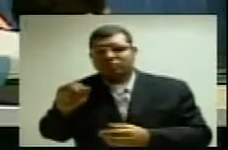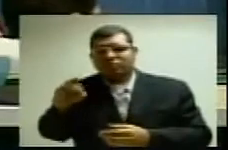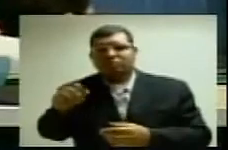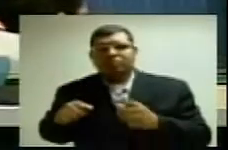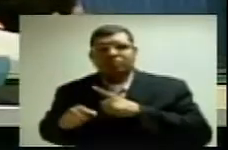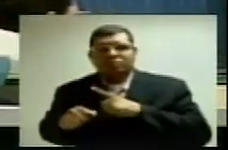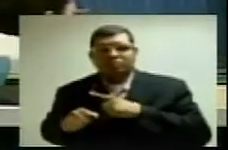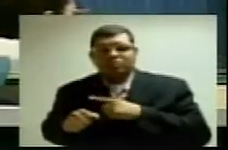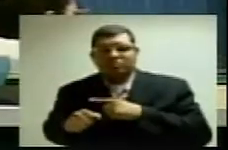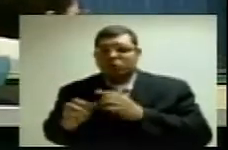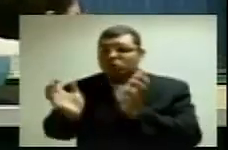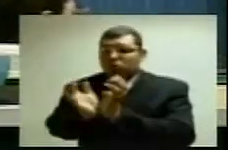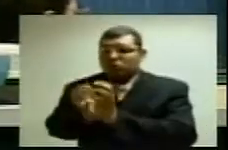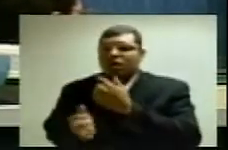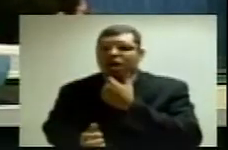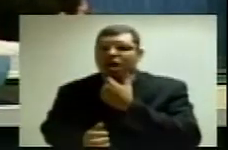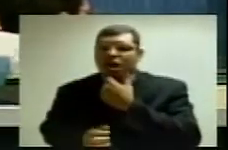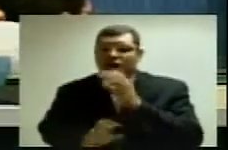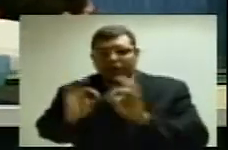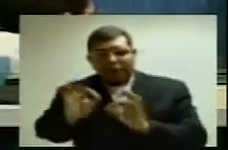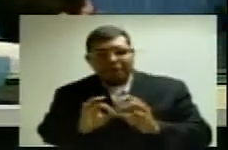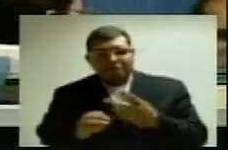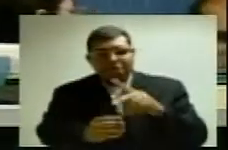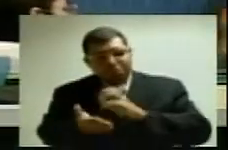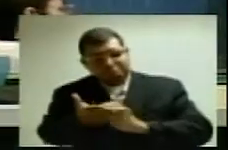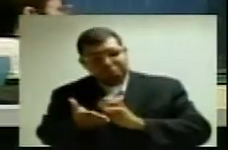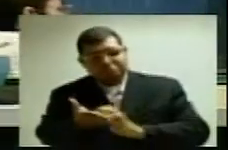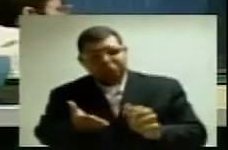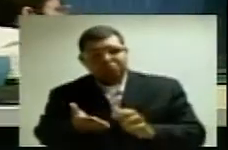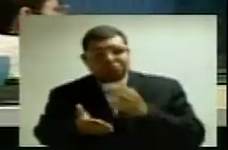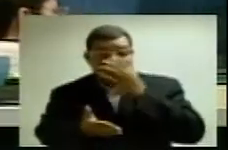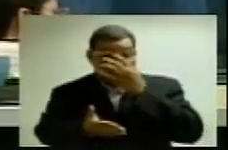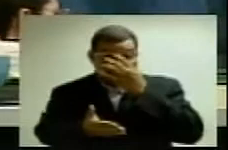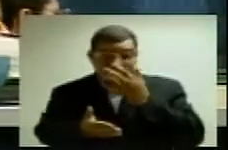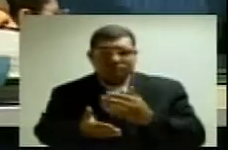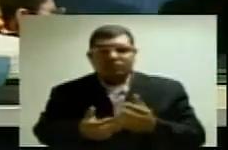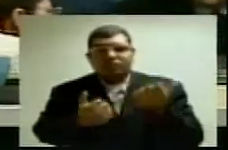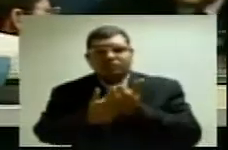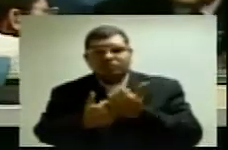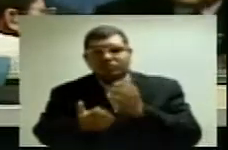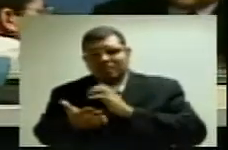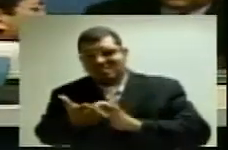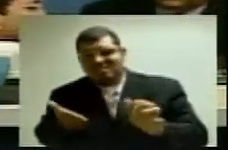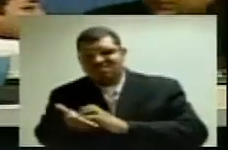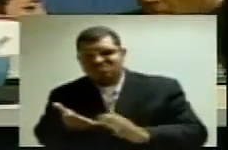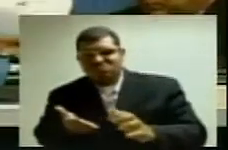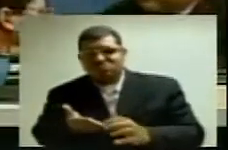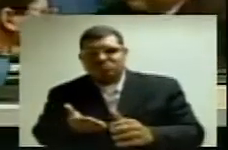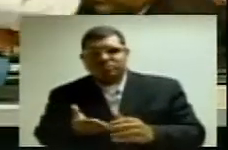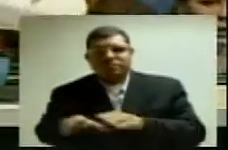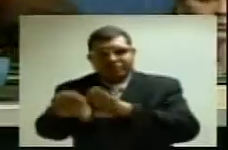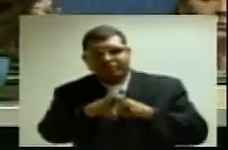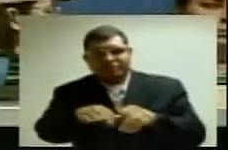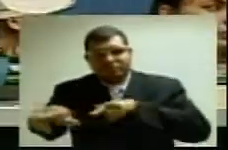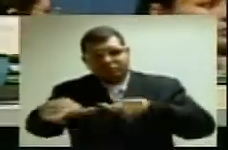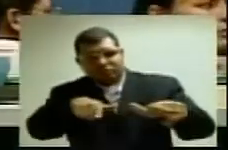Acre e uma quadrilha organizada pelo seu secretário de Finanças, pelo seu subsecretário de Finanças, pelos